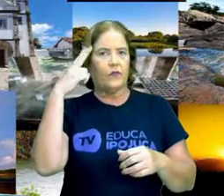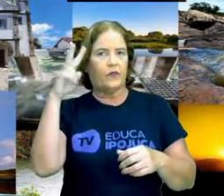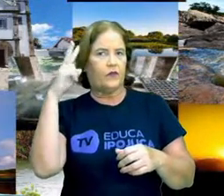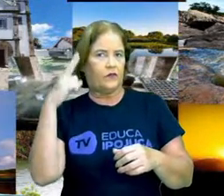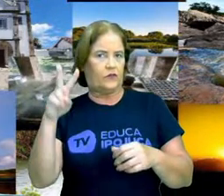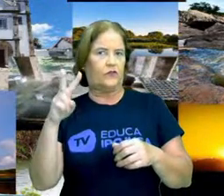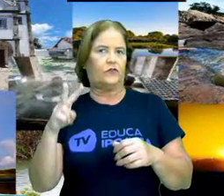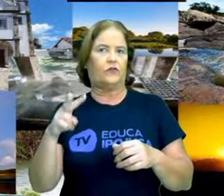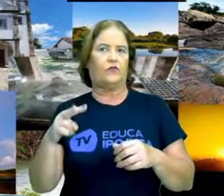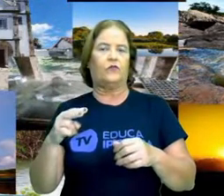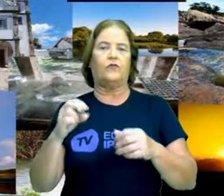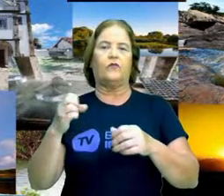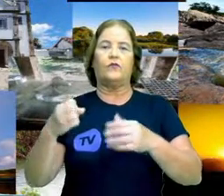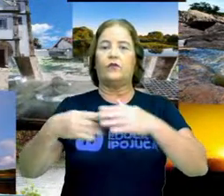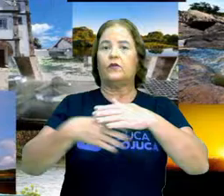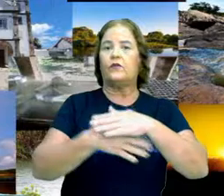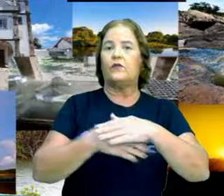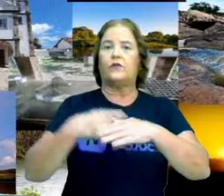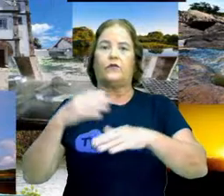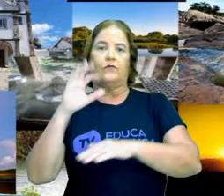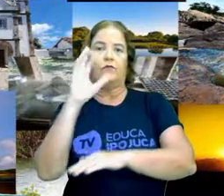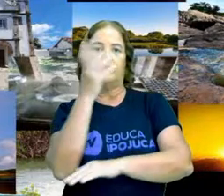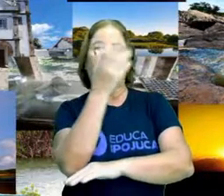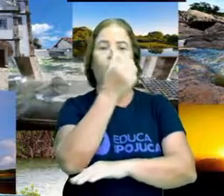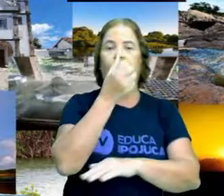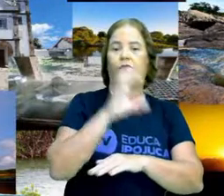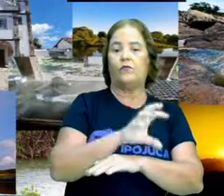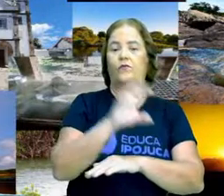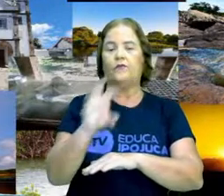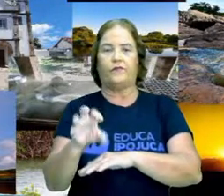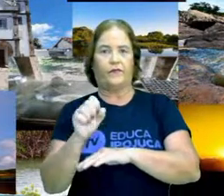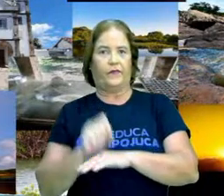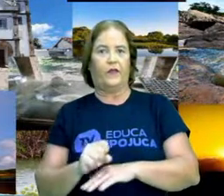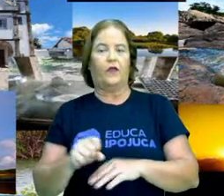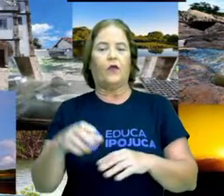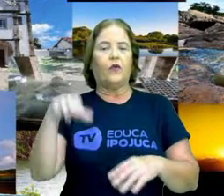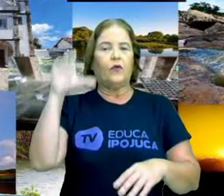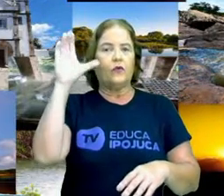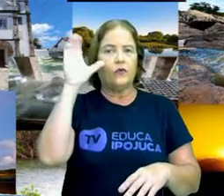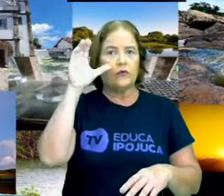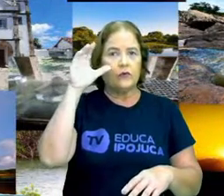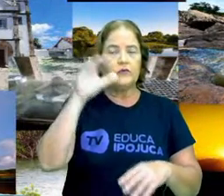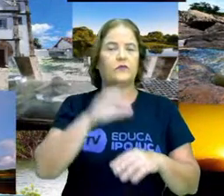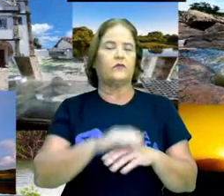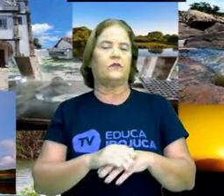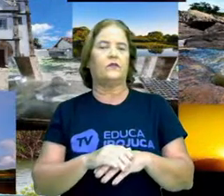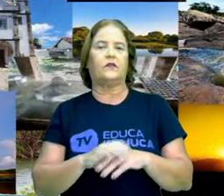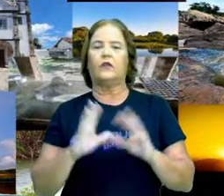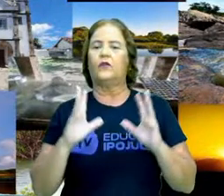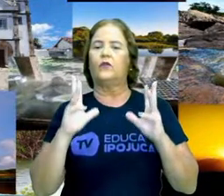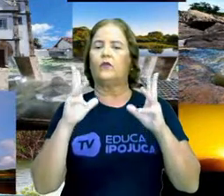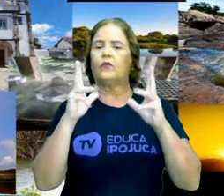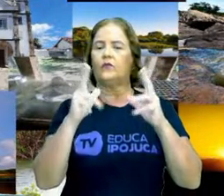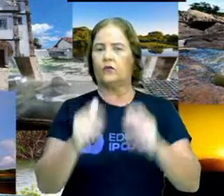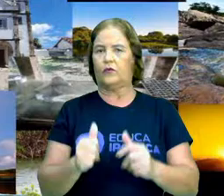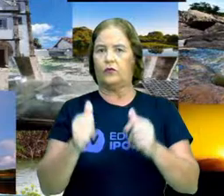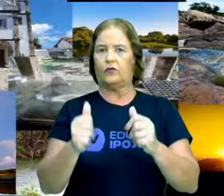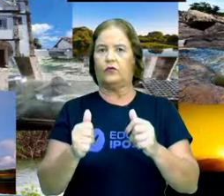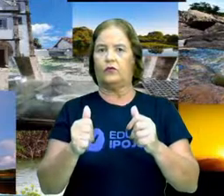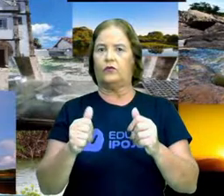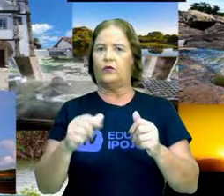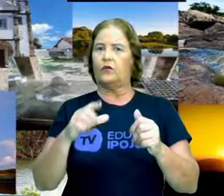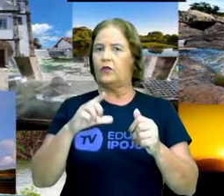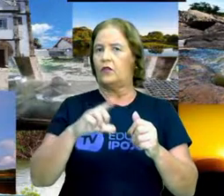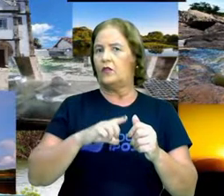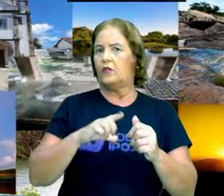sobre o ecossistema da nossa cidade, trazer curiosidades, trazer tudo que remete à nossa